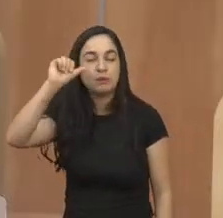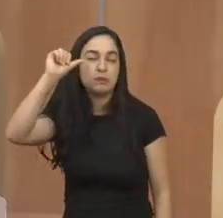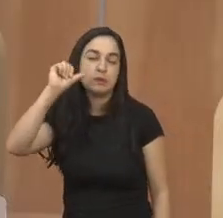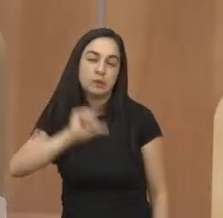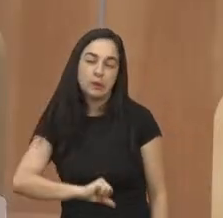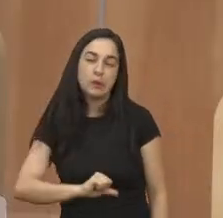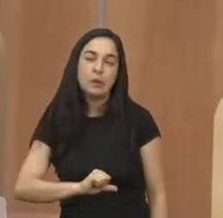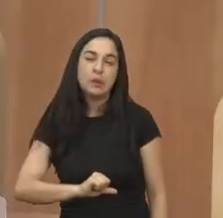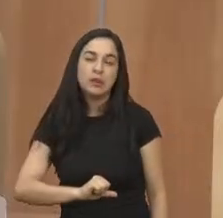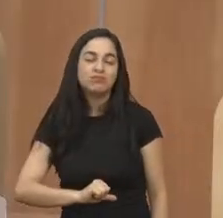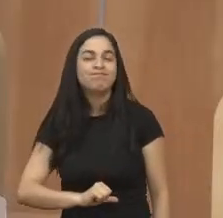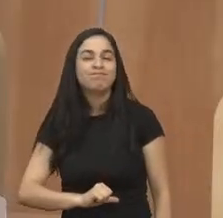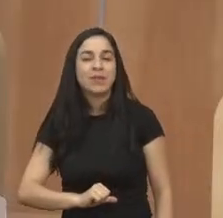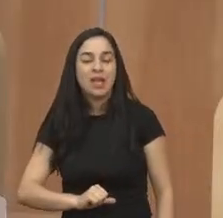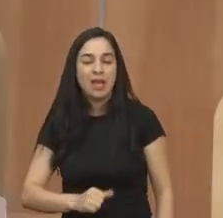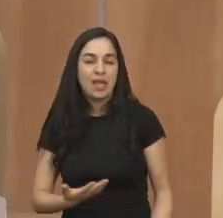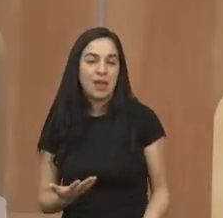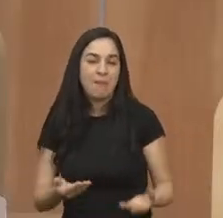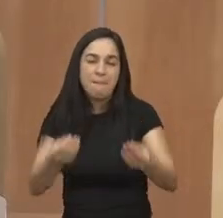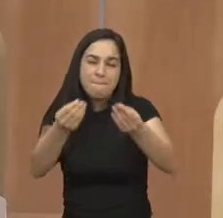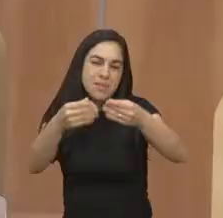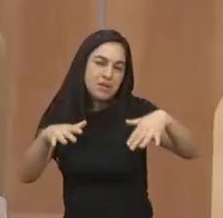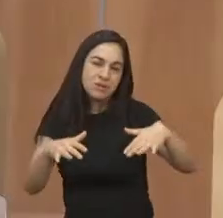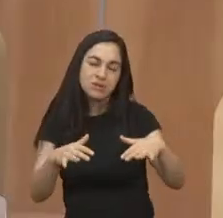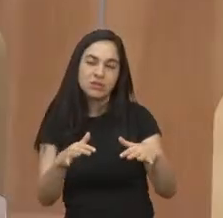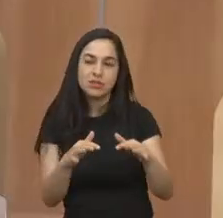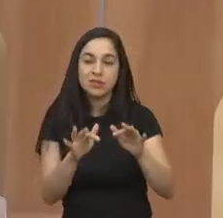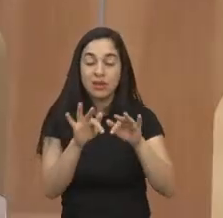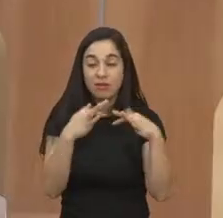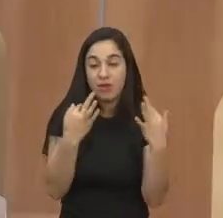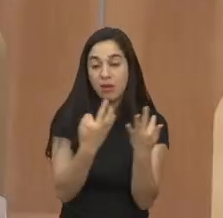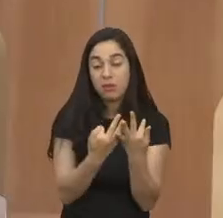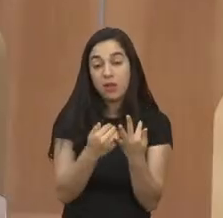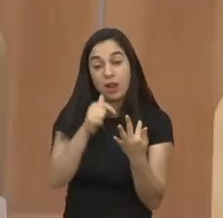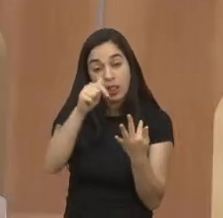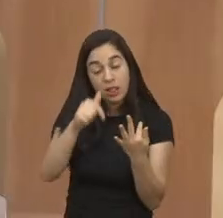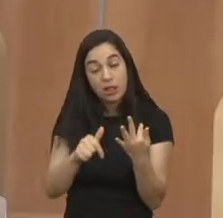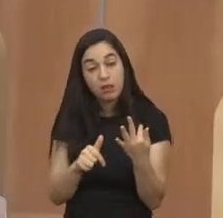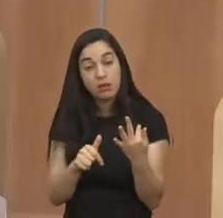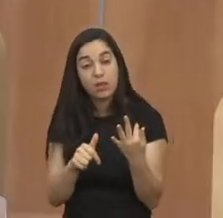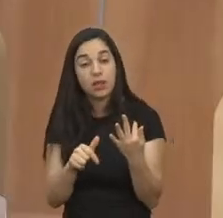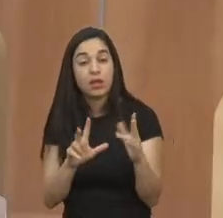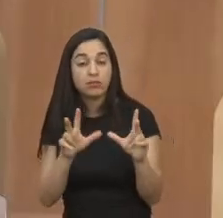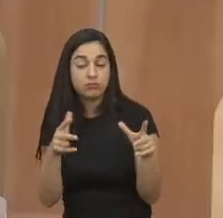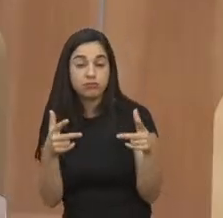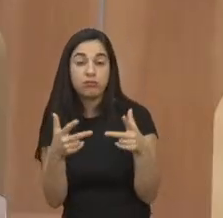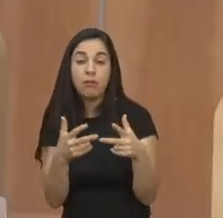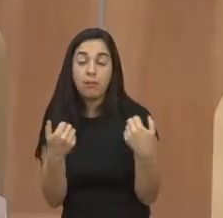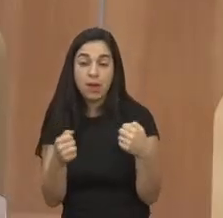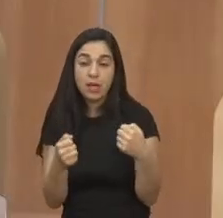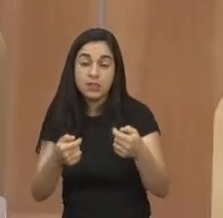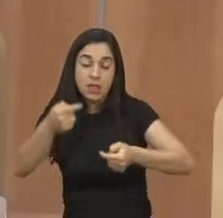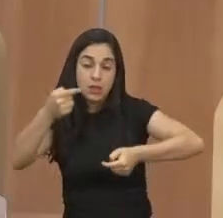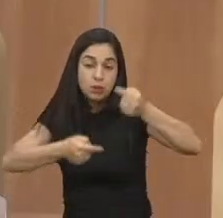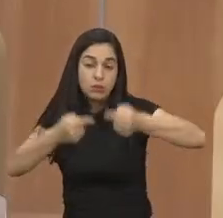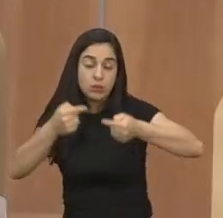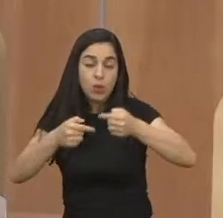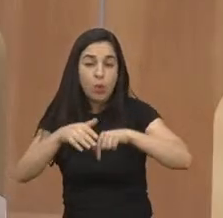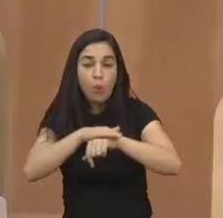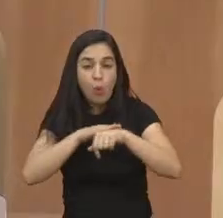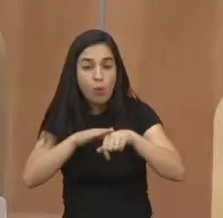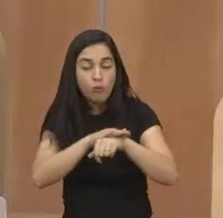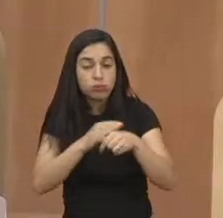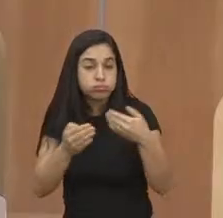família, essa Casa de Leis tem que discutir o tema. Tem que discutir o tema. Mas de uma